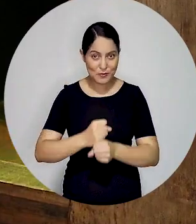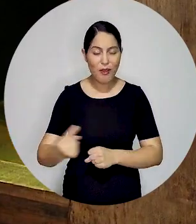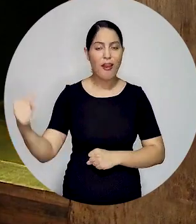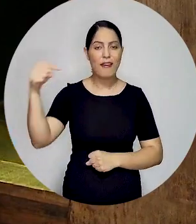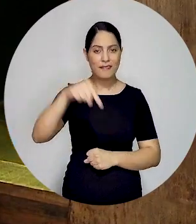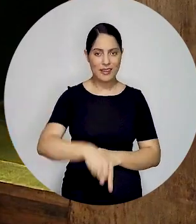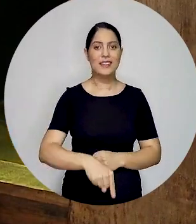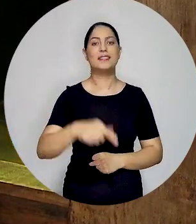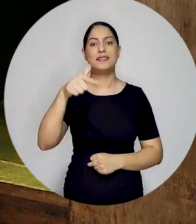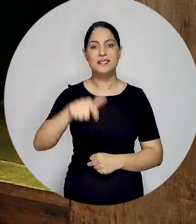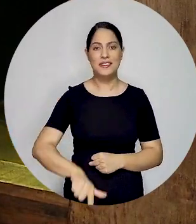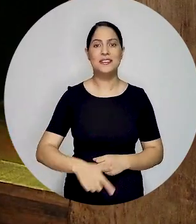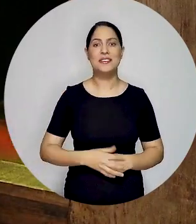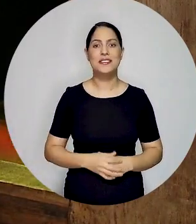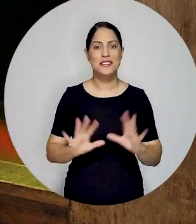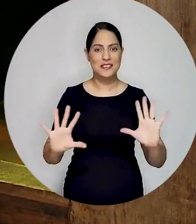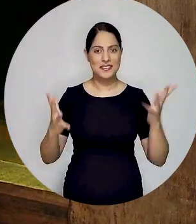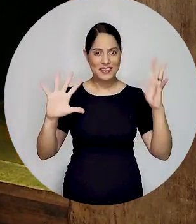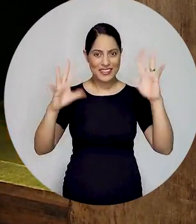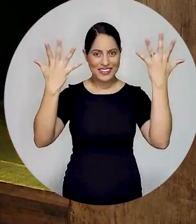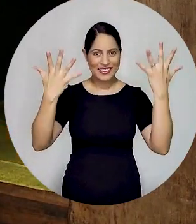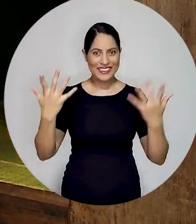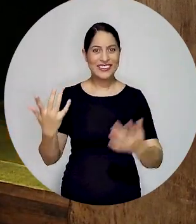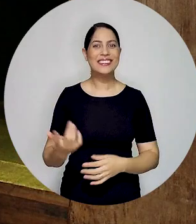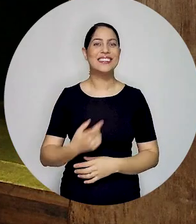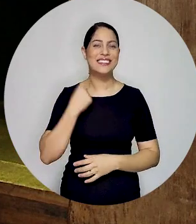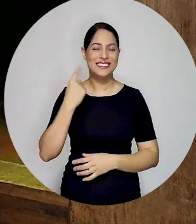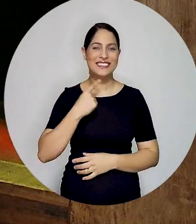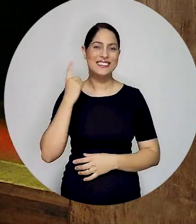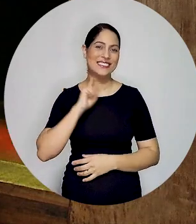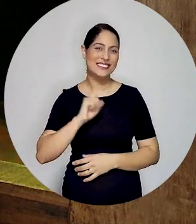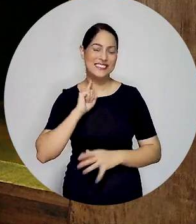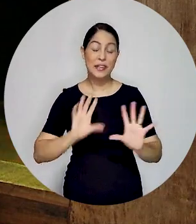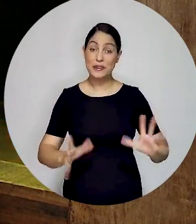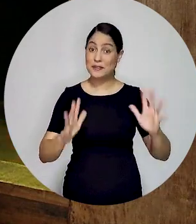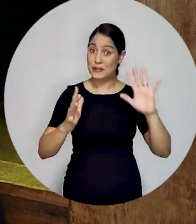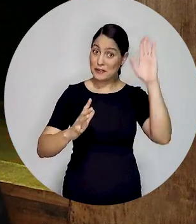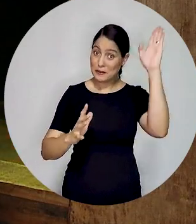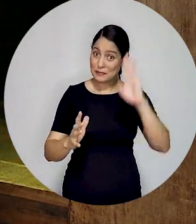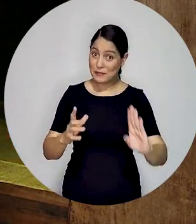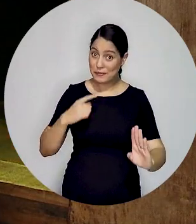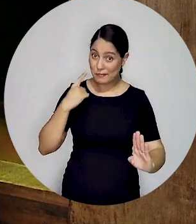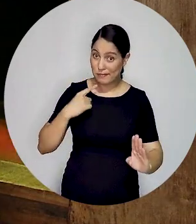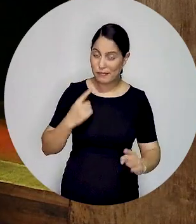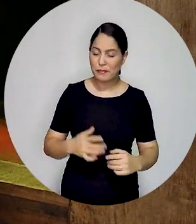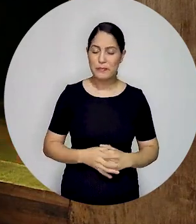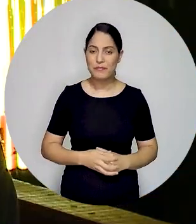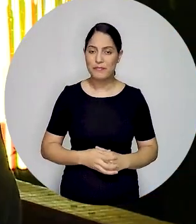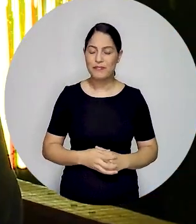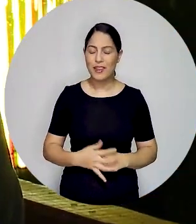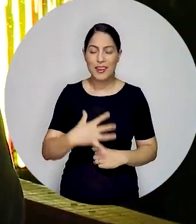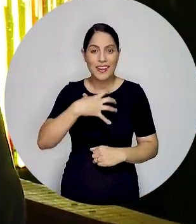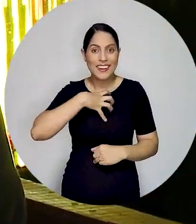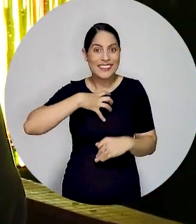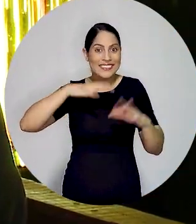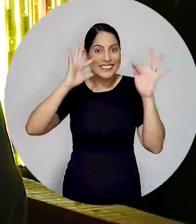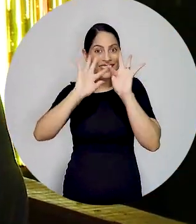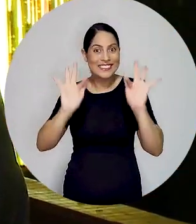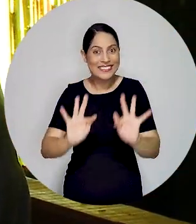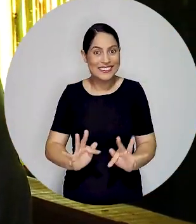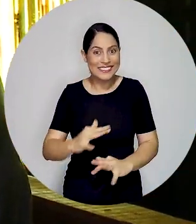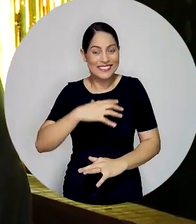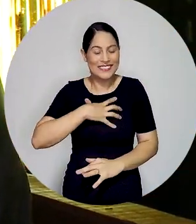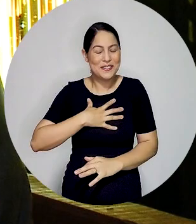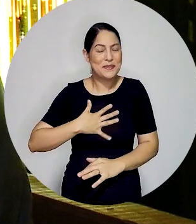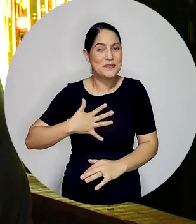uma grande alegria e estaremos aqui no próximo ano. Viva a advocacia mineira, viva a advocacia do Brasil. Estamos muito